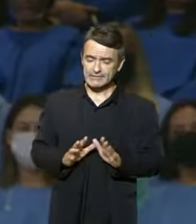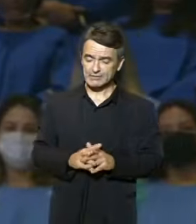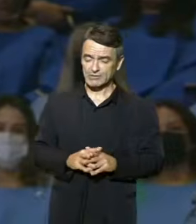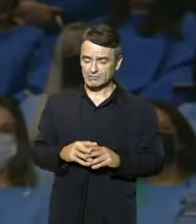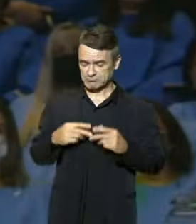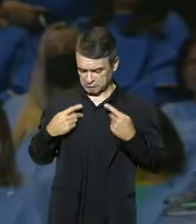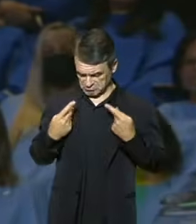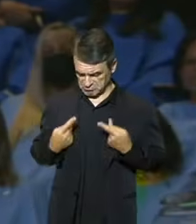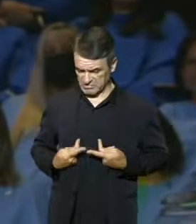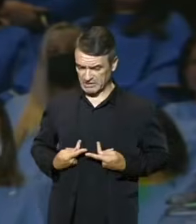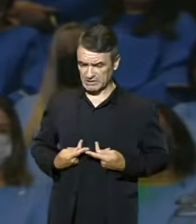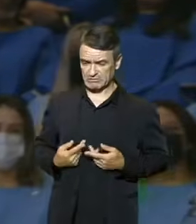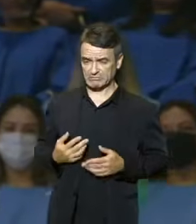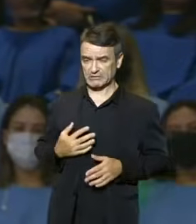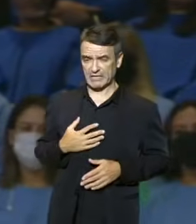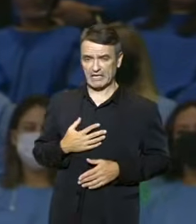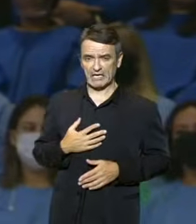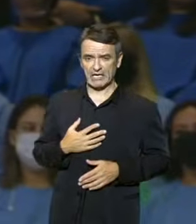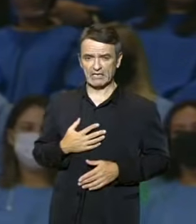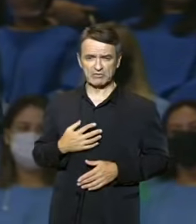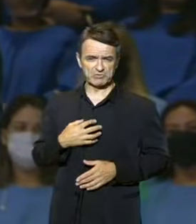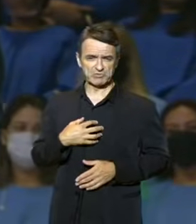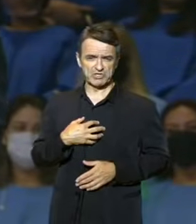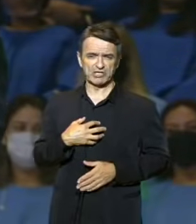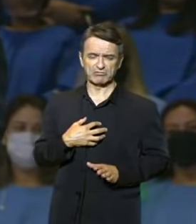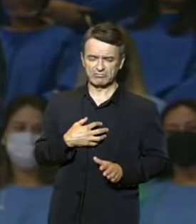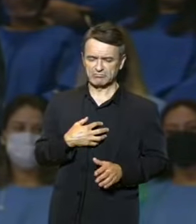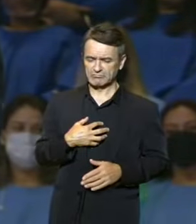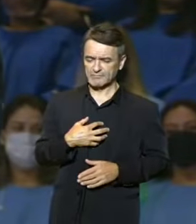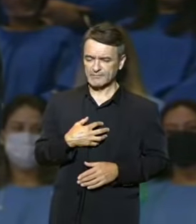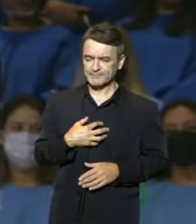ser, tão, às vezes até,